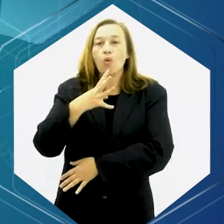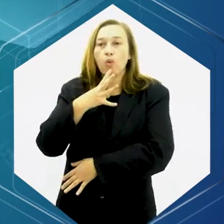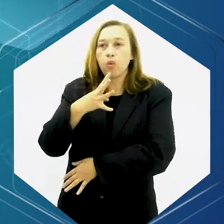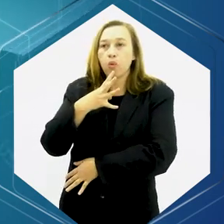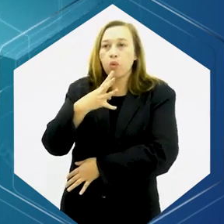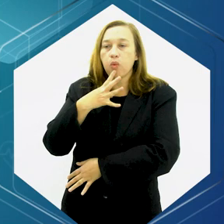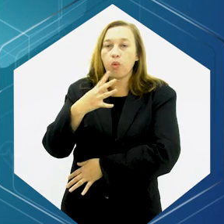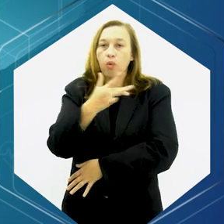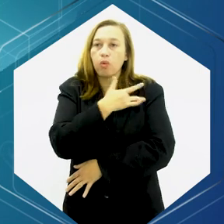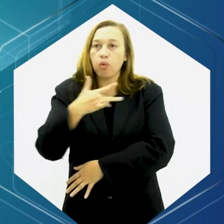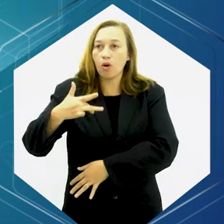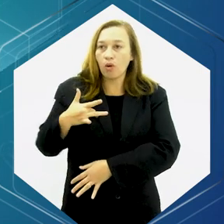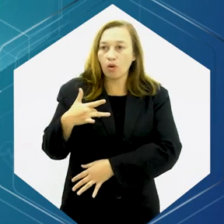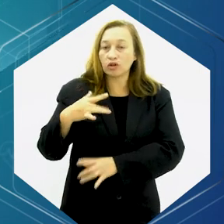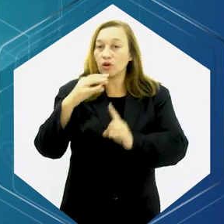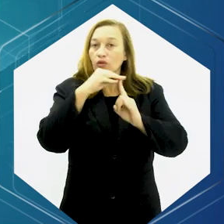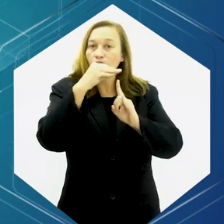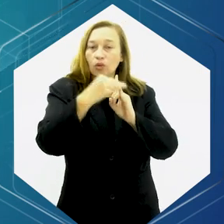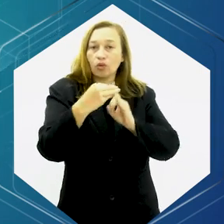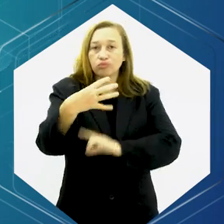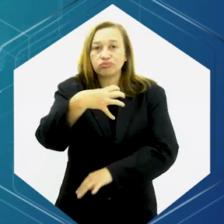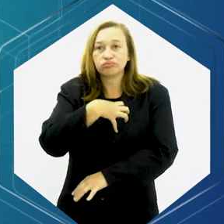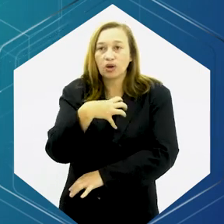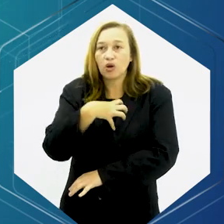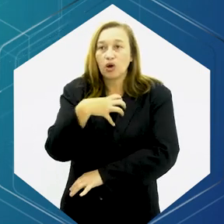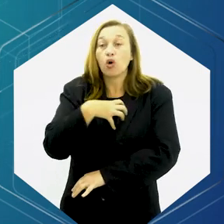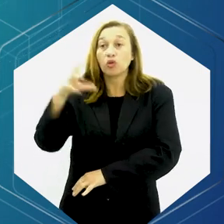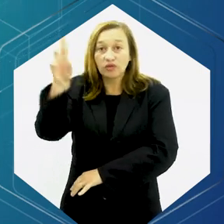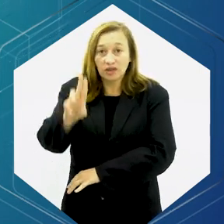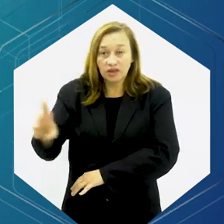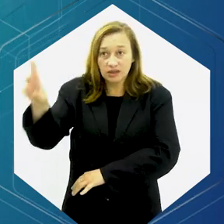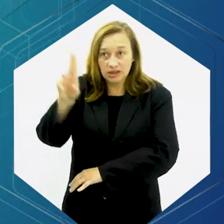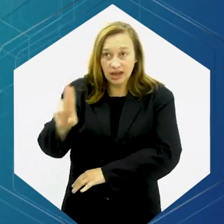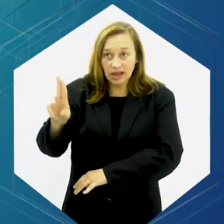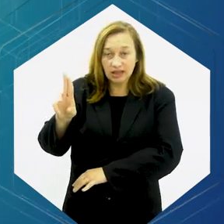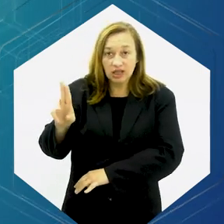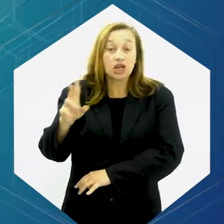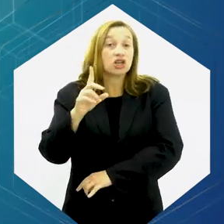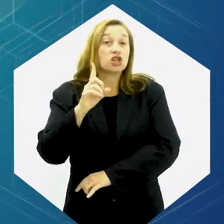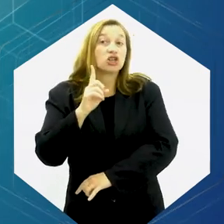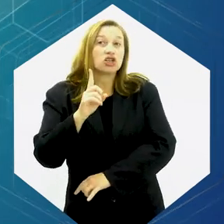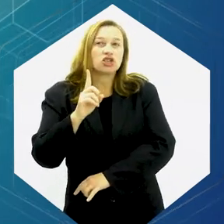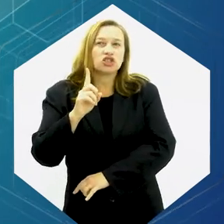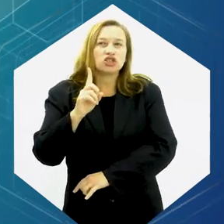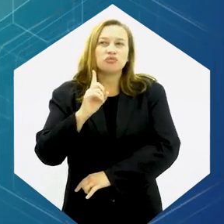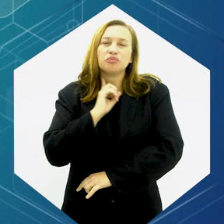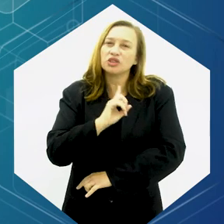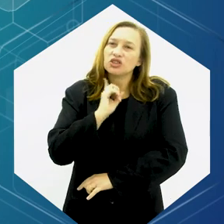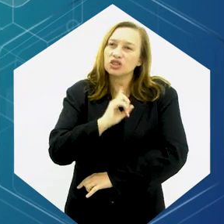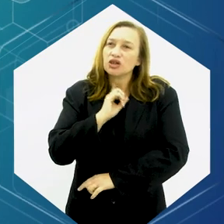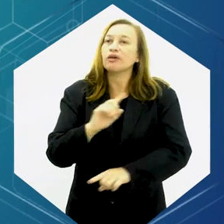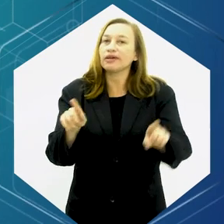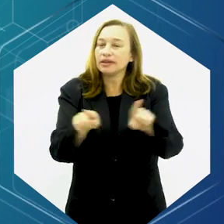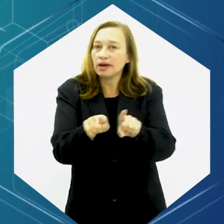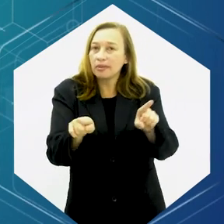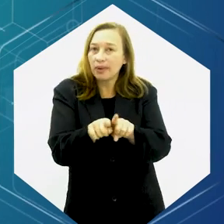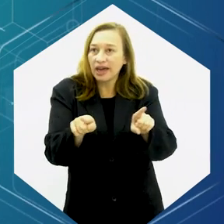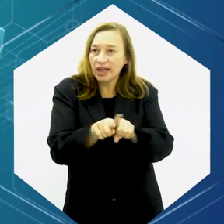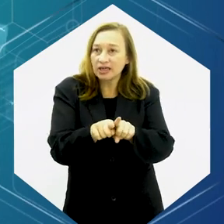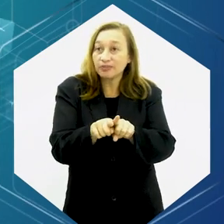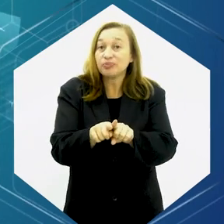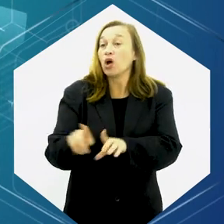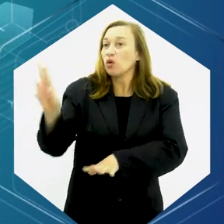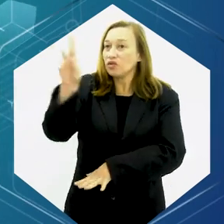a saúde da Fiocruz da Bahia em colaboração com a Universidade Federal de Minas Gerais e a university College London no Reino